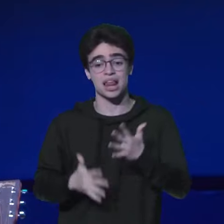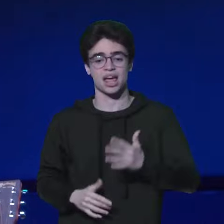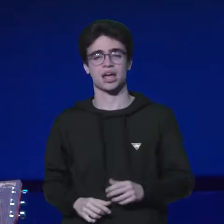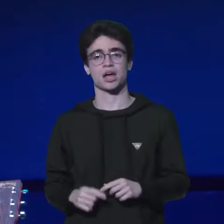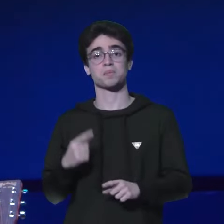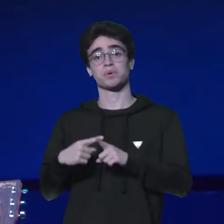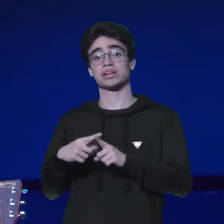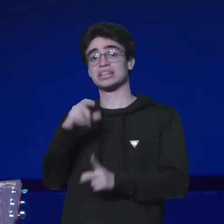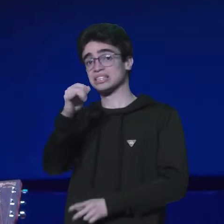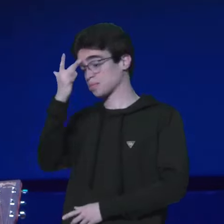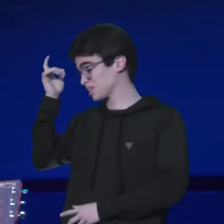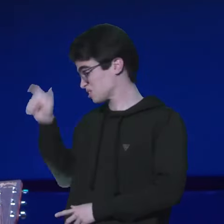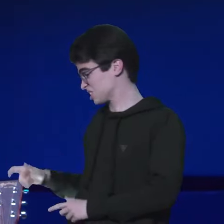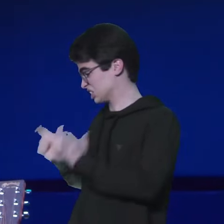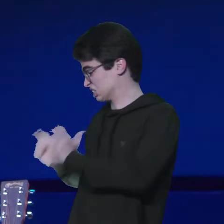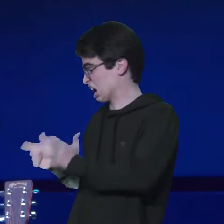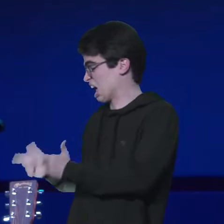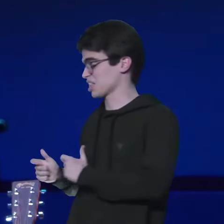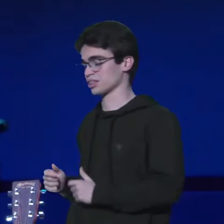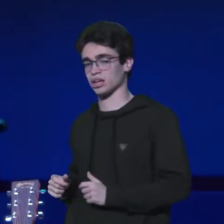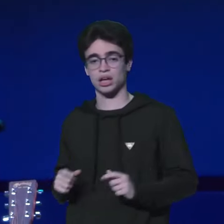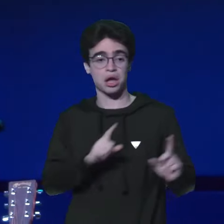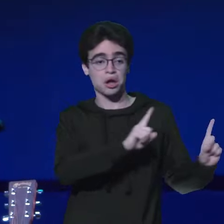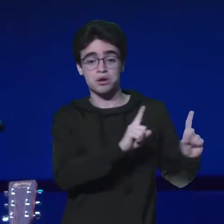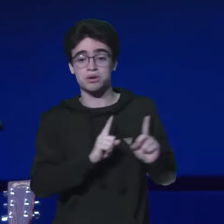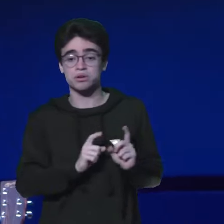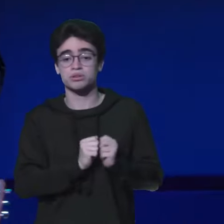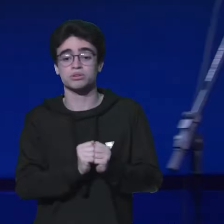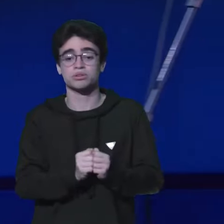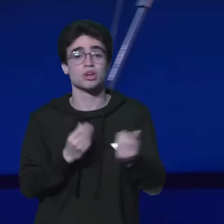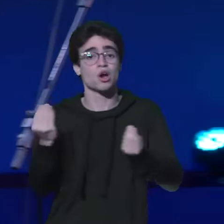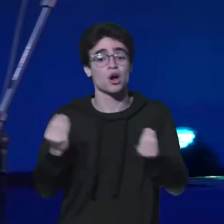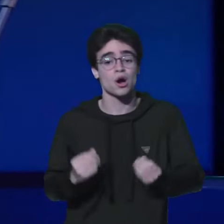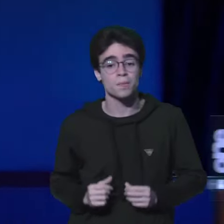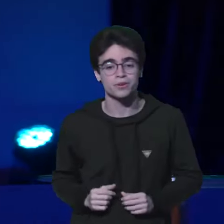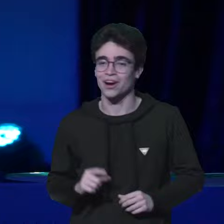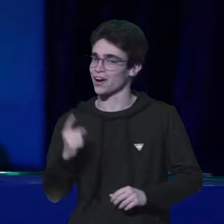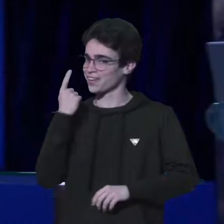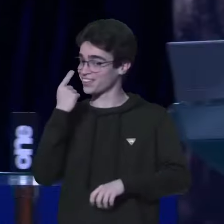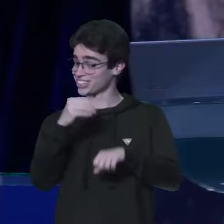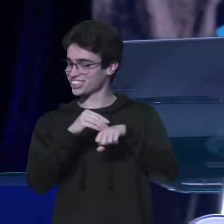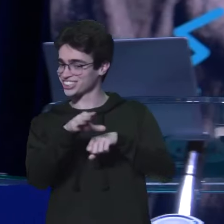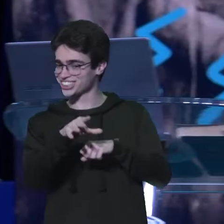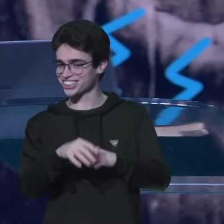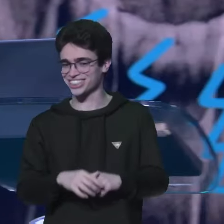gente chata, quem que vai querer andar com você? Olha, já fica a dica.